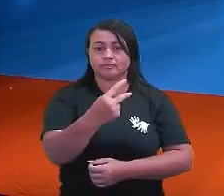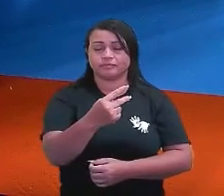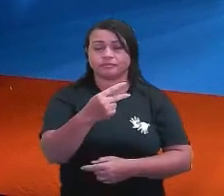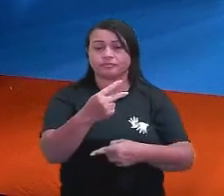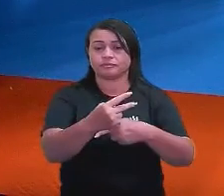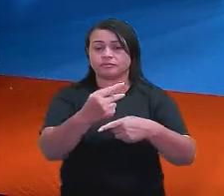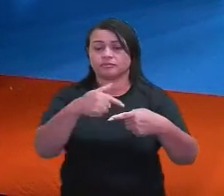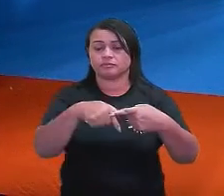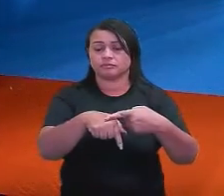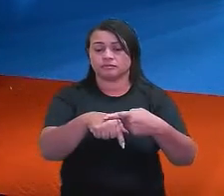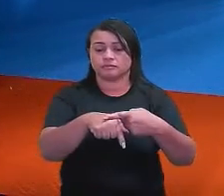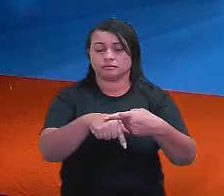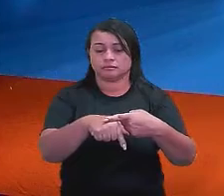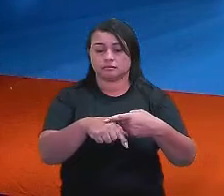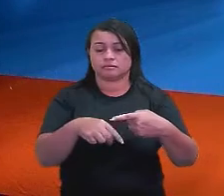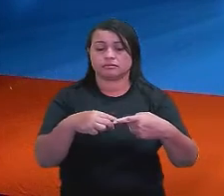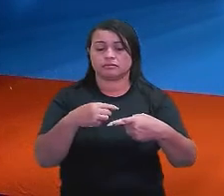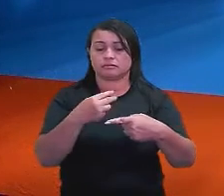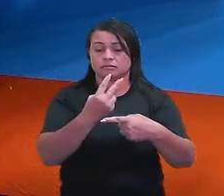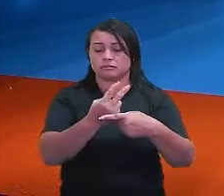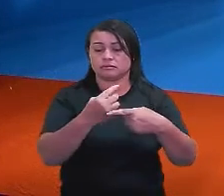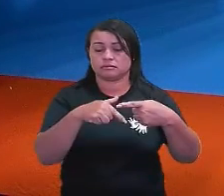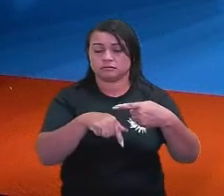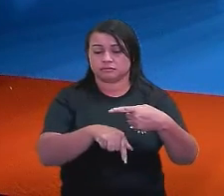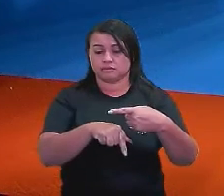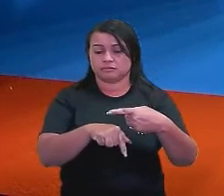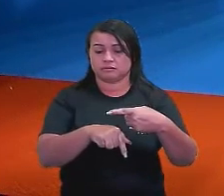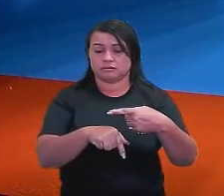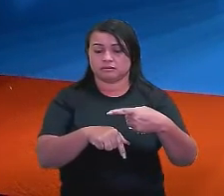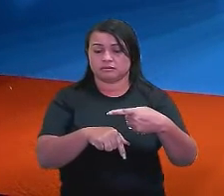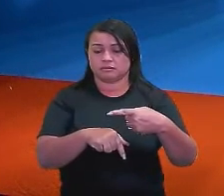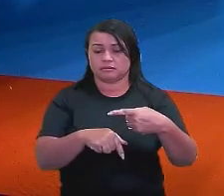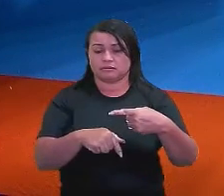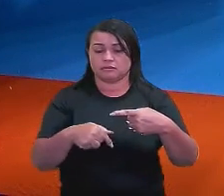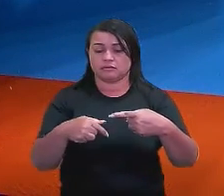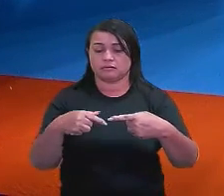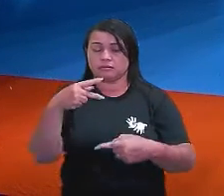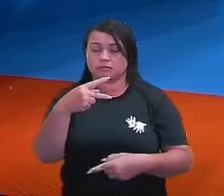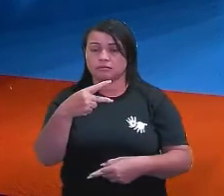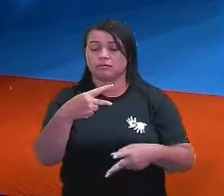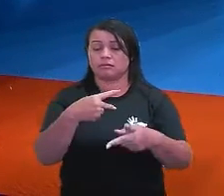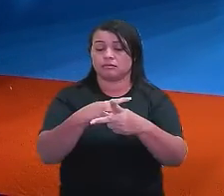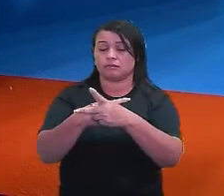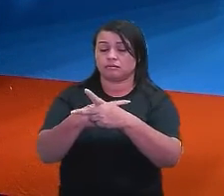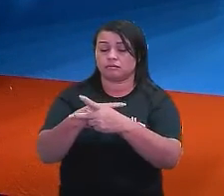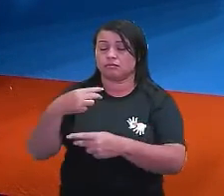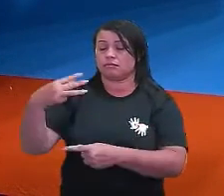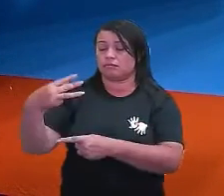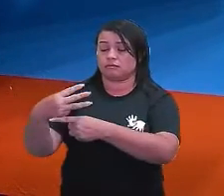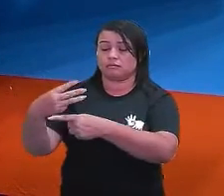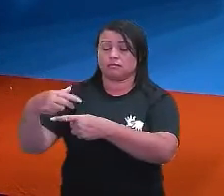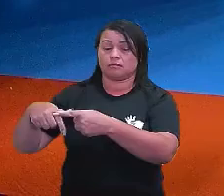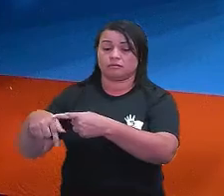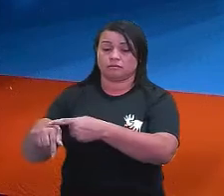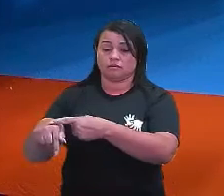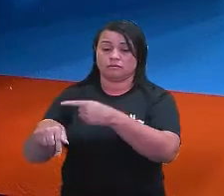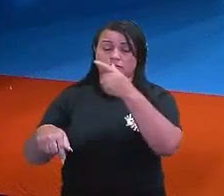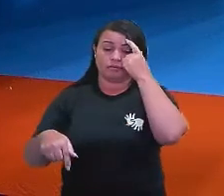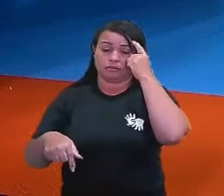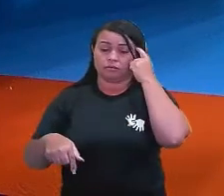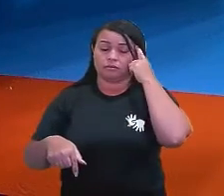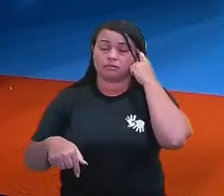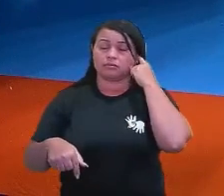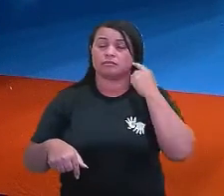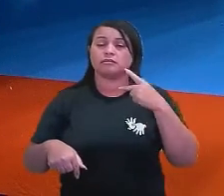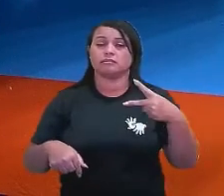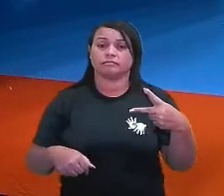2/7 é maior ou é menor do que 3/7? Eu só olho aqui os numeradores, né? 2 é menor,